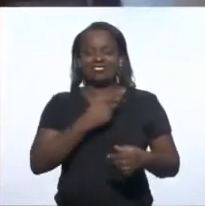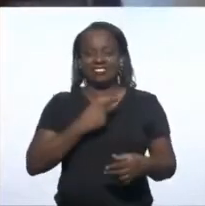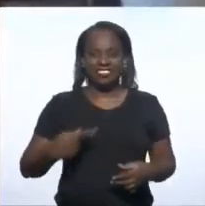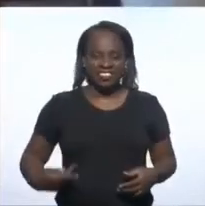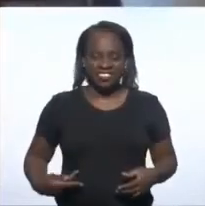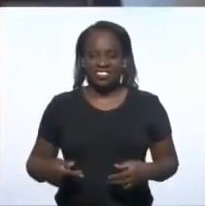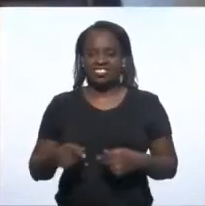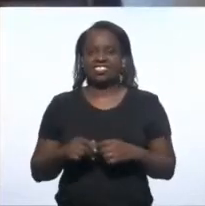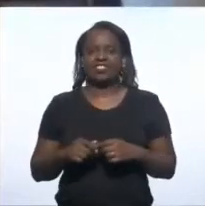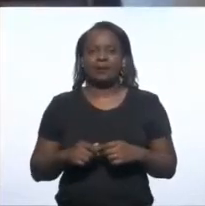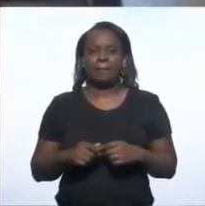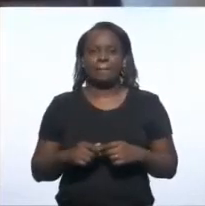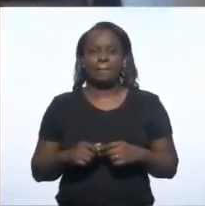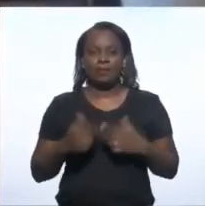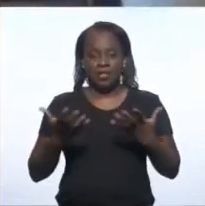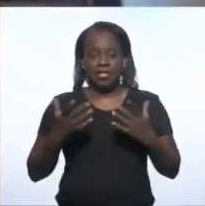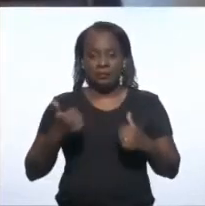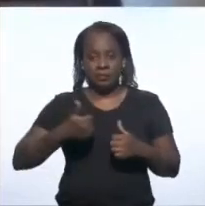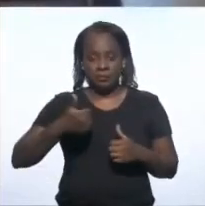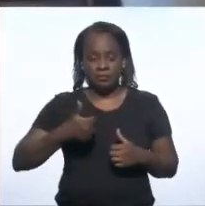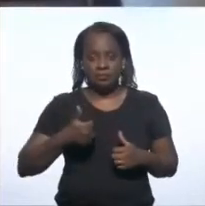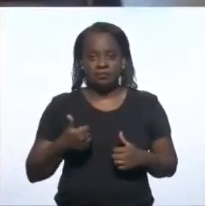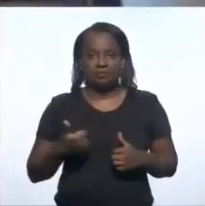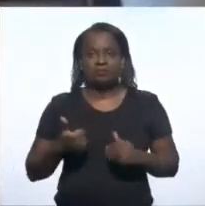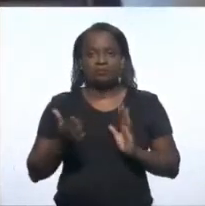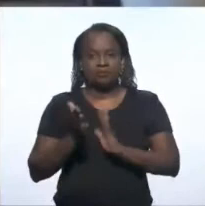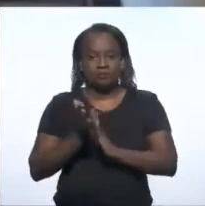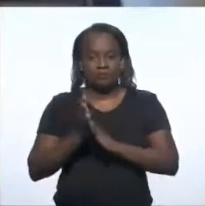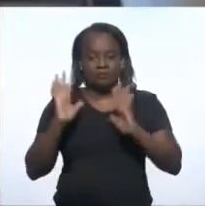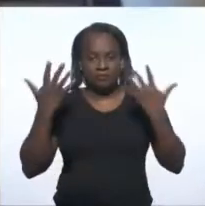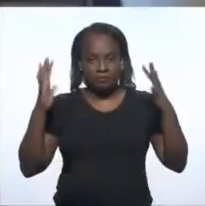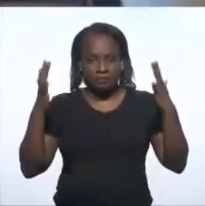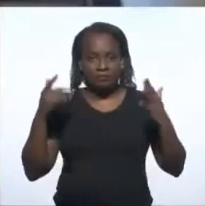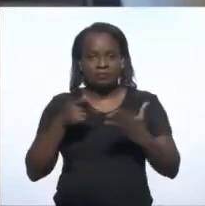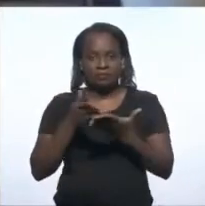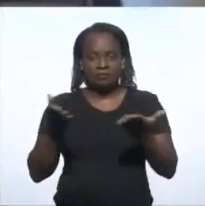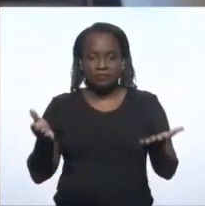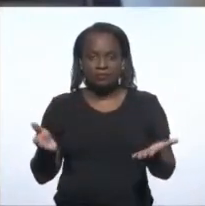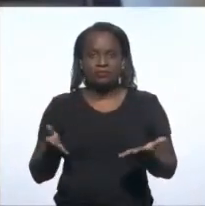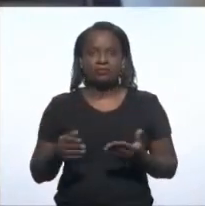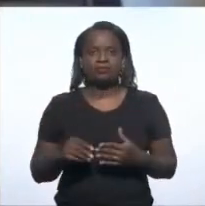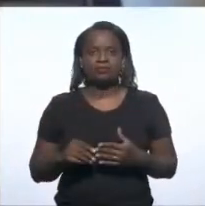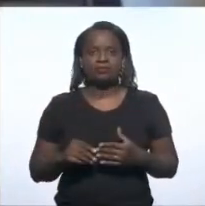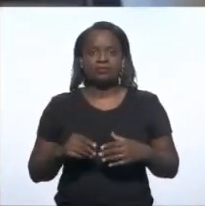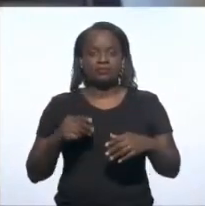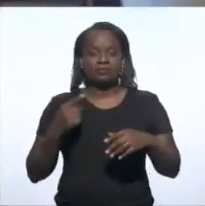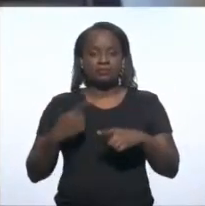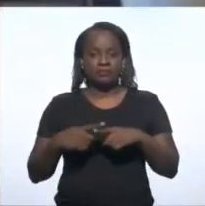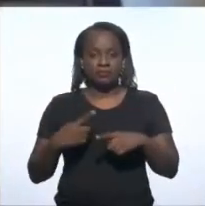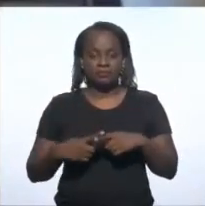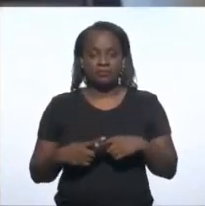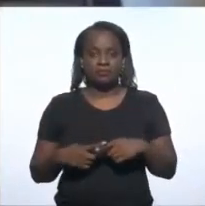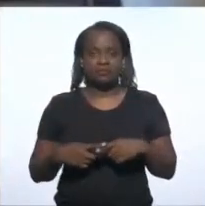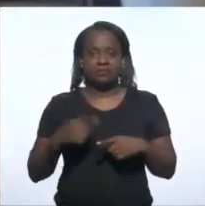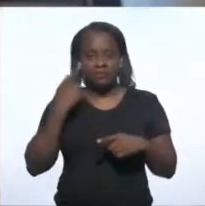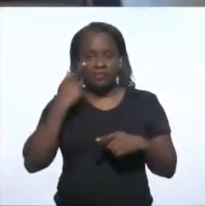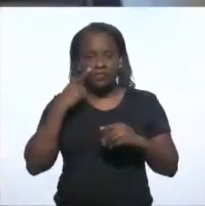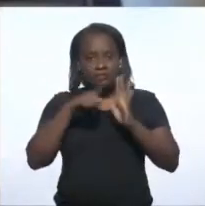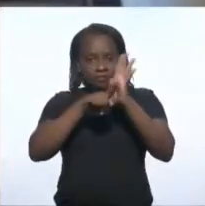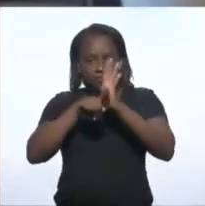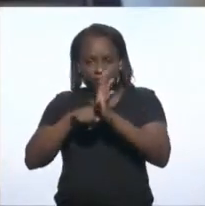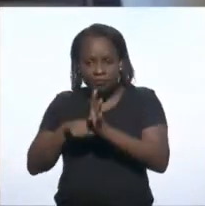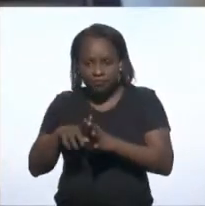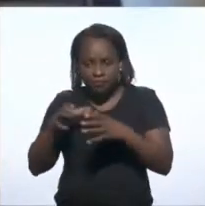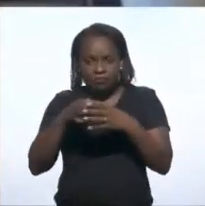Presidente, quero aqui primeiramente parabenizar a Vossa Excelência por consultar o